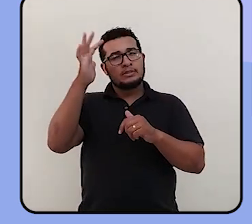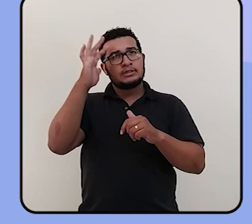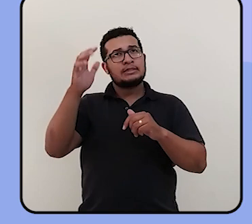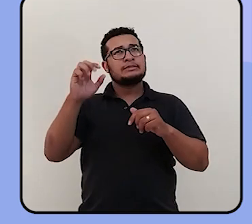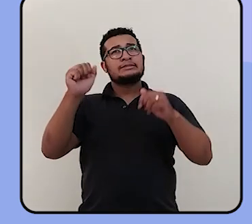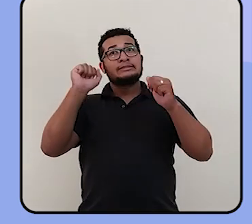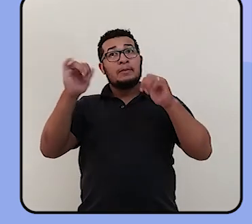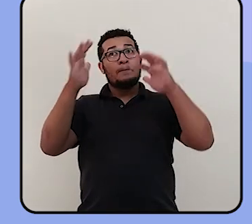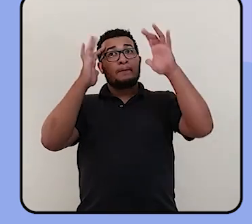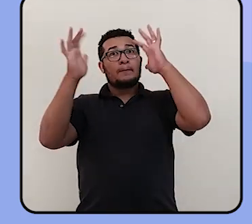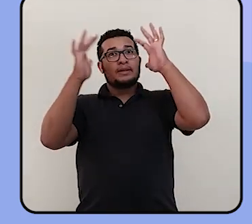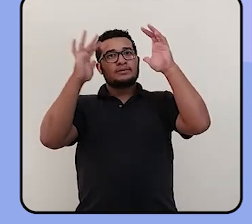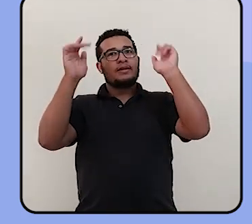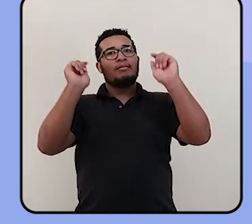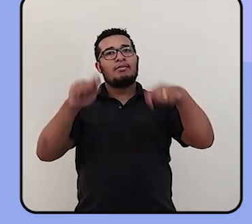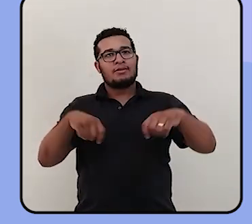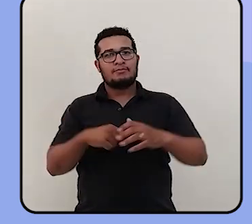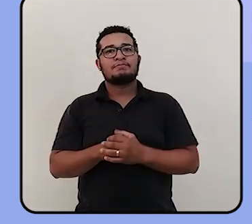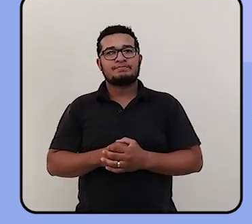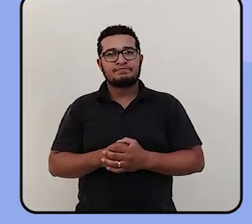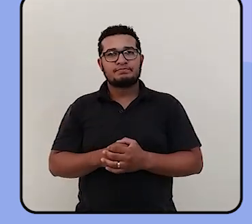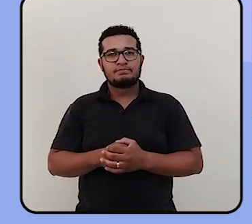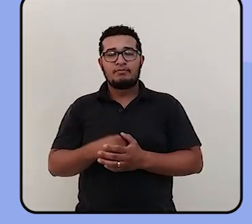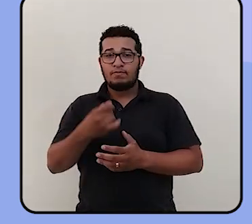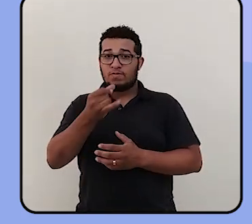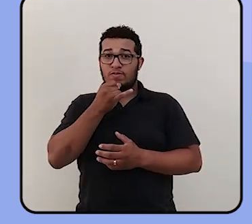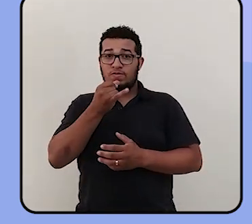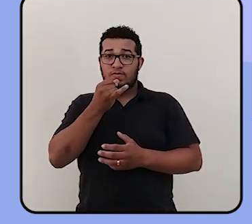simular, fica fácil. Presta atenção.